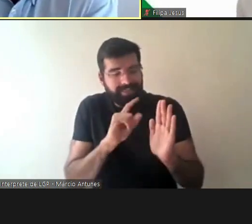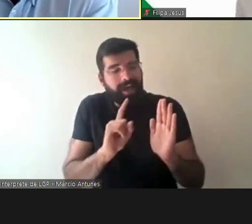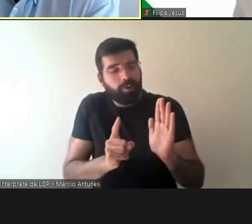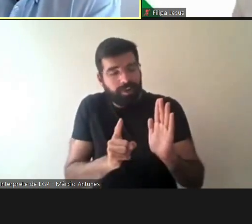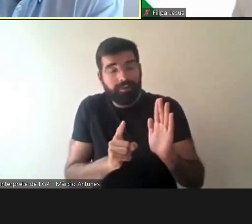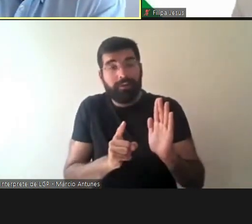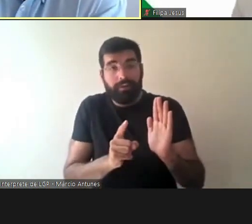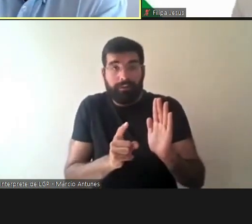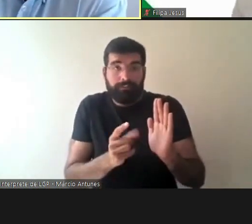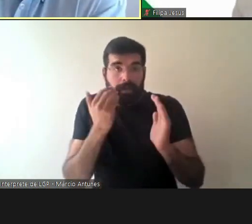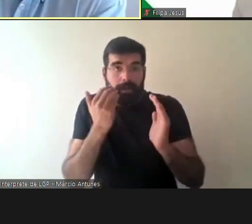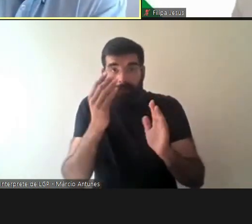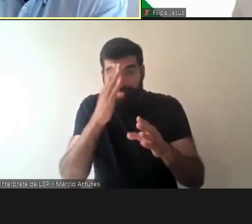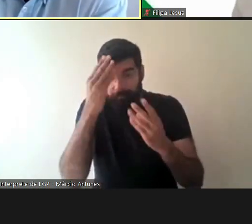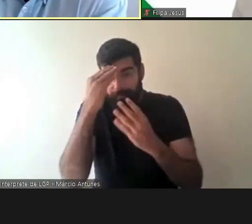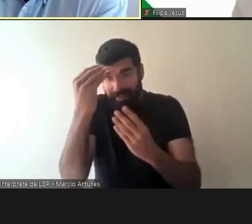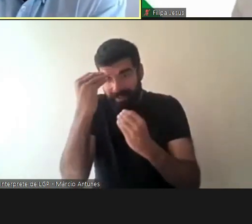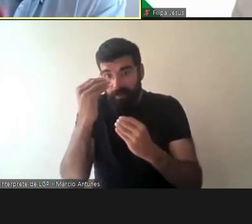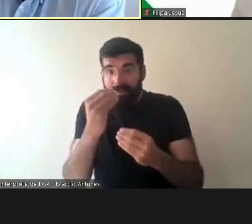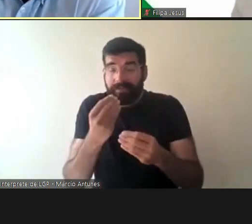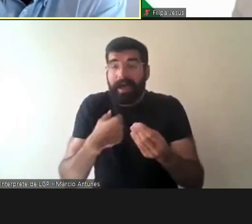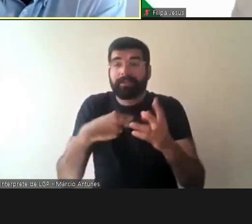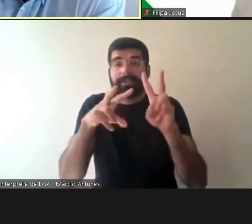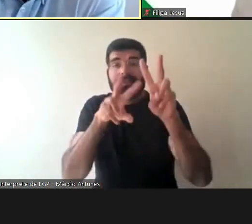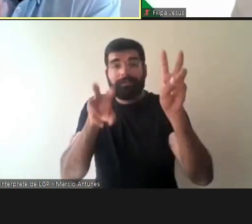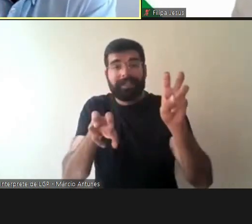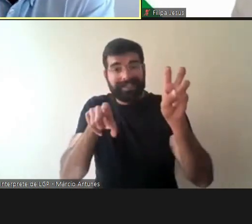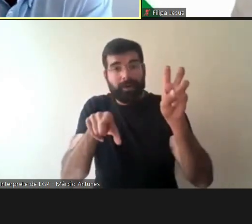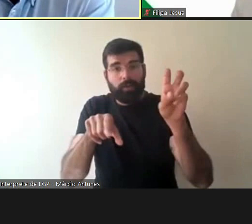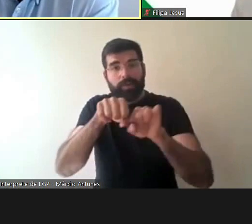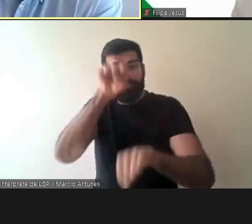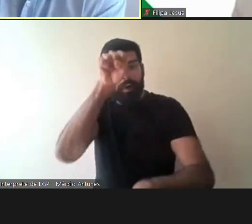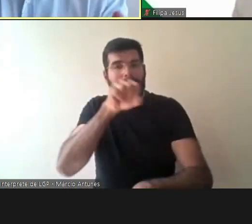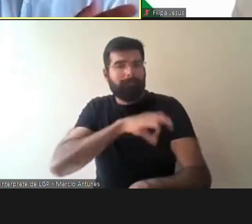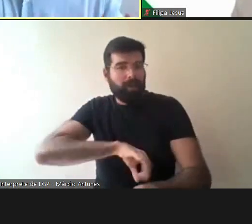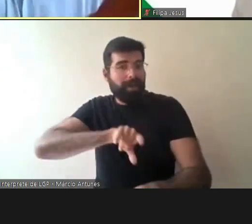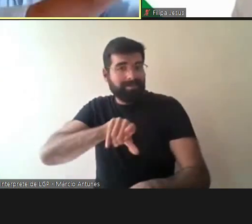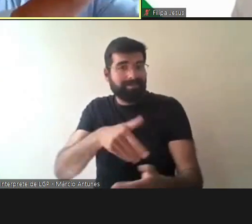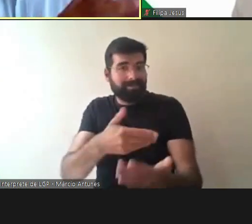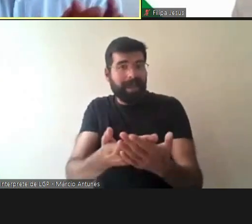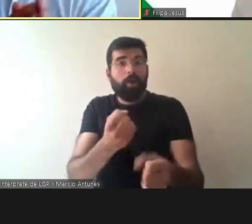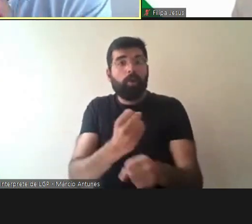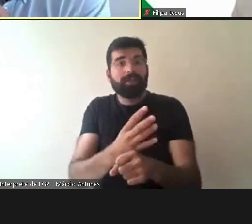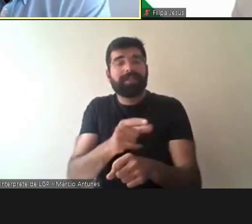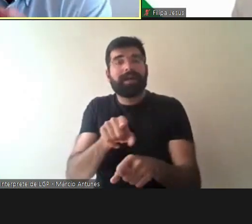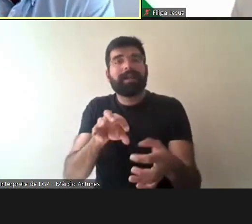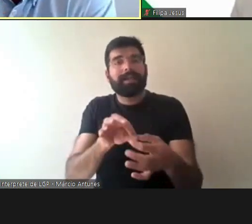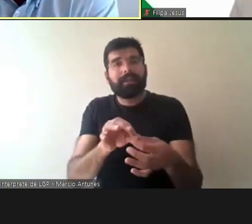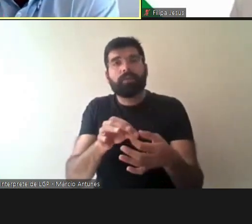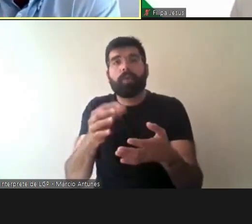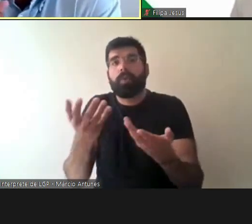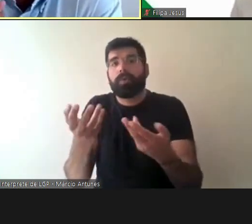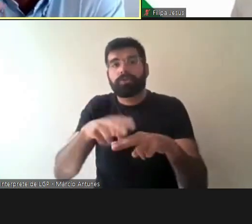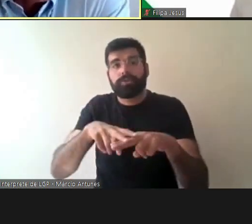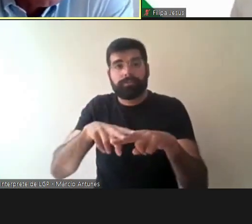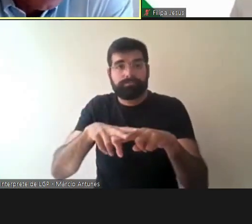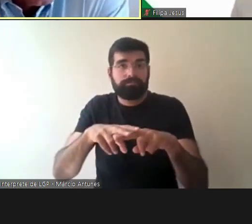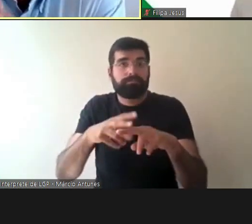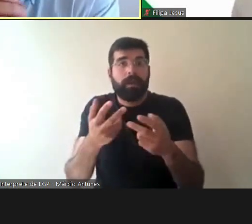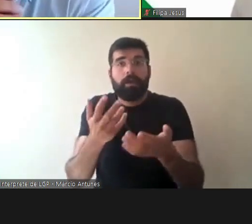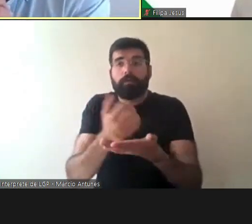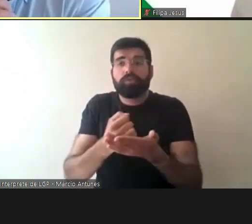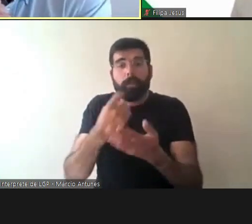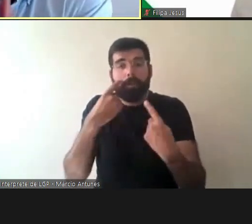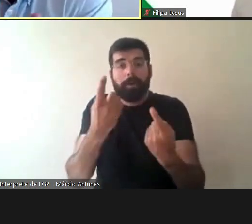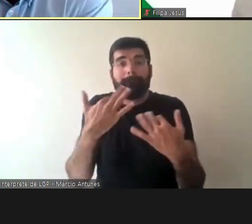informação permite, é um nível de qualificação, de certificação, um diploma profissional. Outra coisa tem a ver com as carreiras na função pública, mas isso não sai fora do âmbito